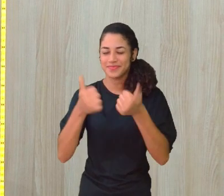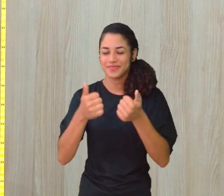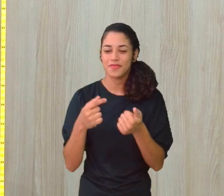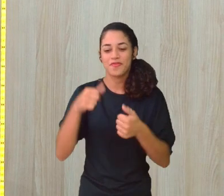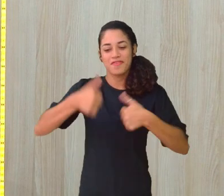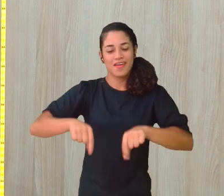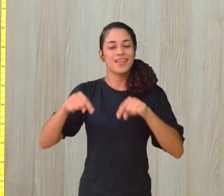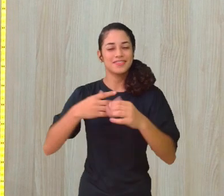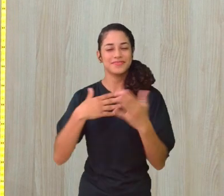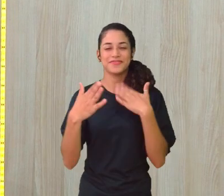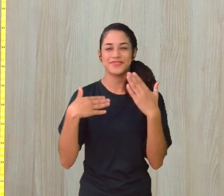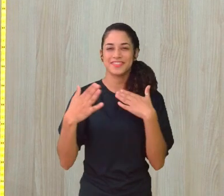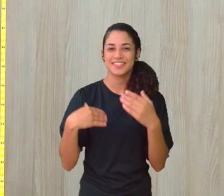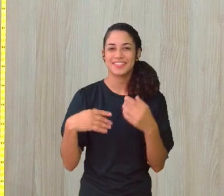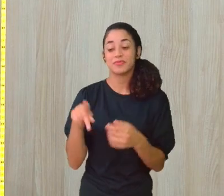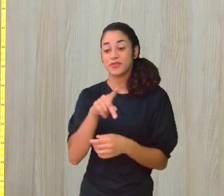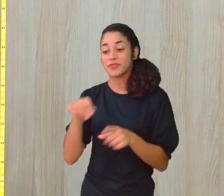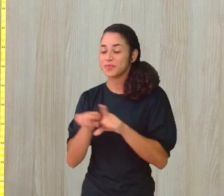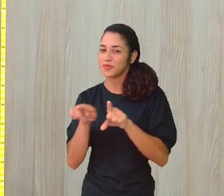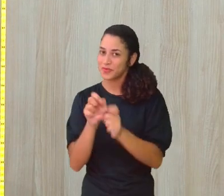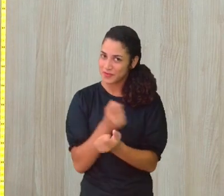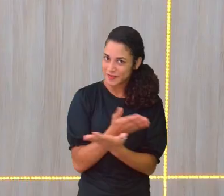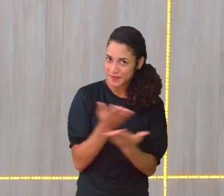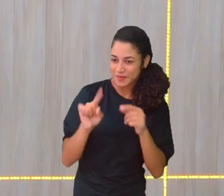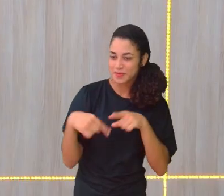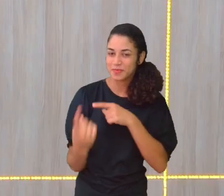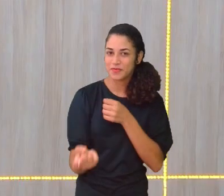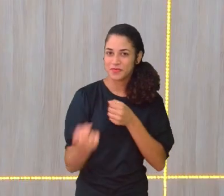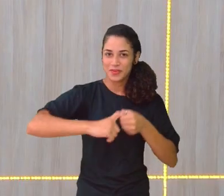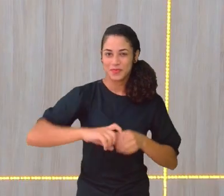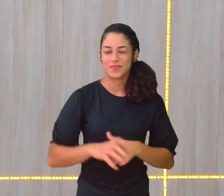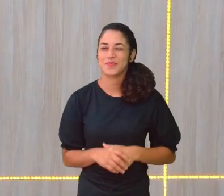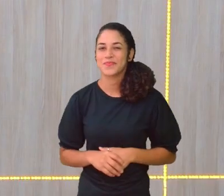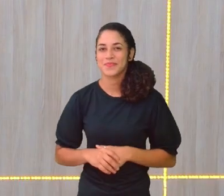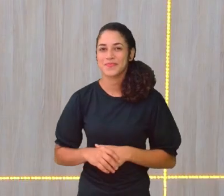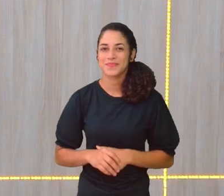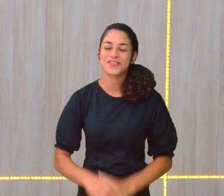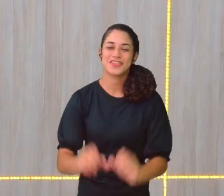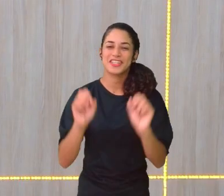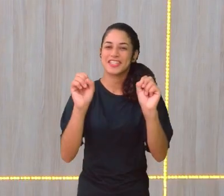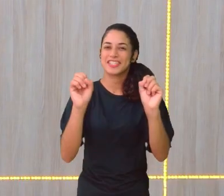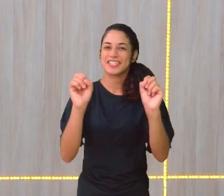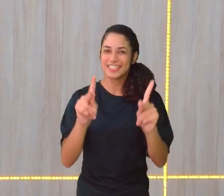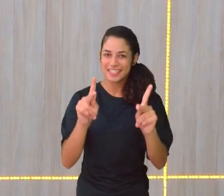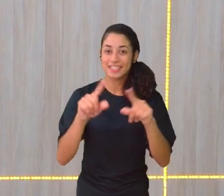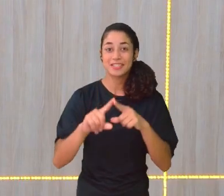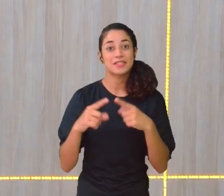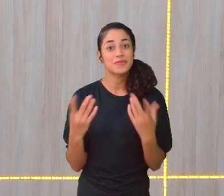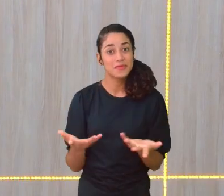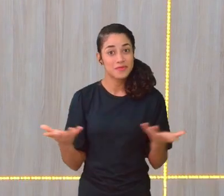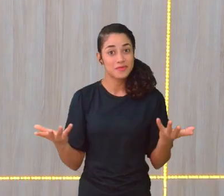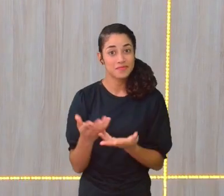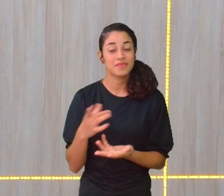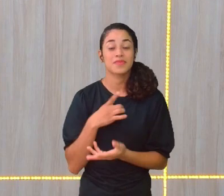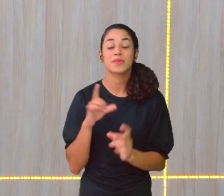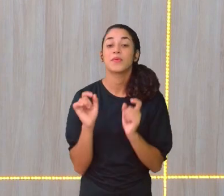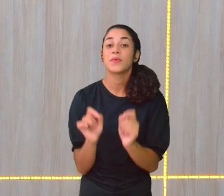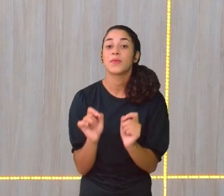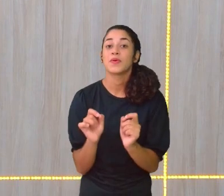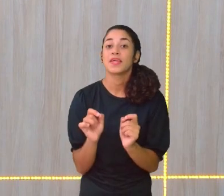com a professora Adriana e com vocês e volto já. Ok, professora Vivi. Então nós temos